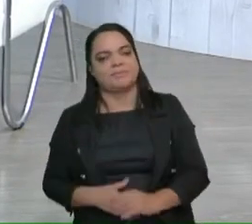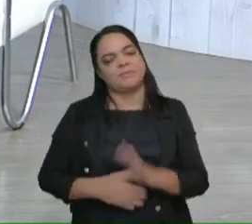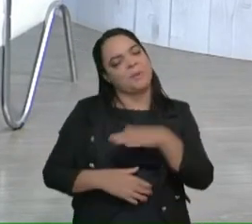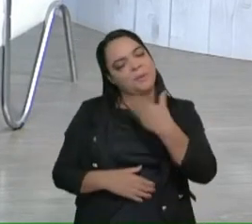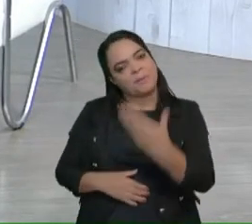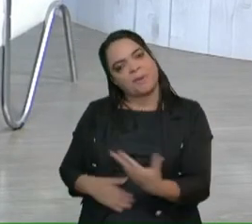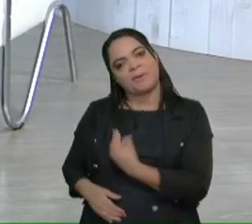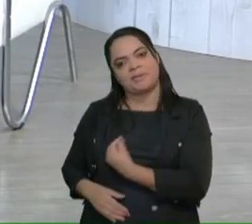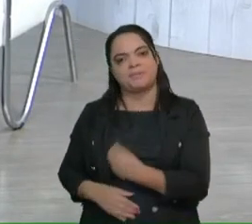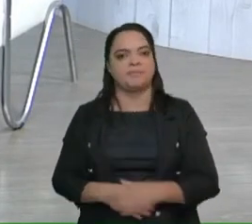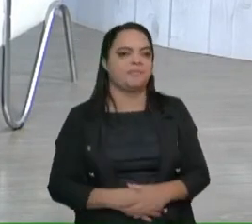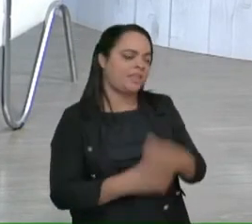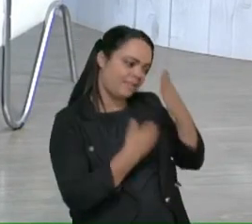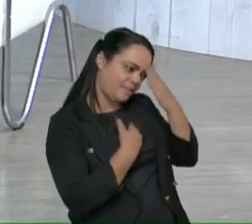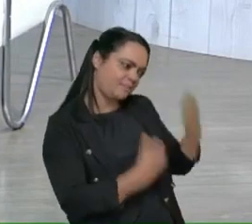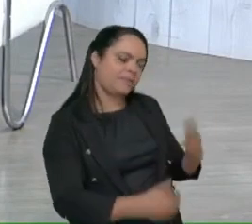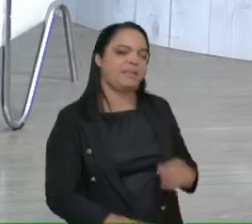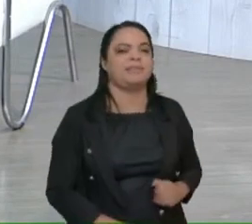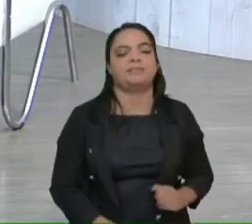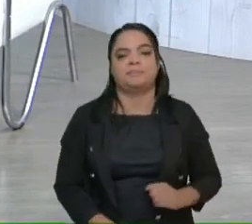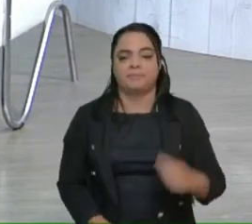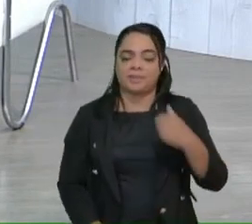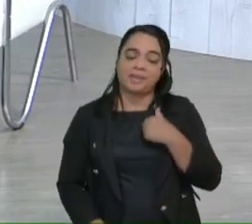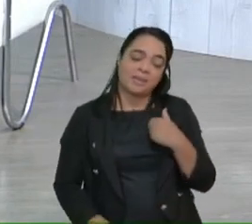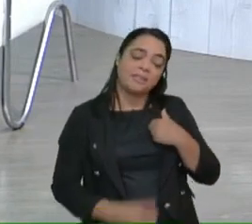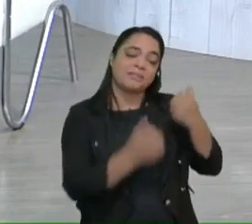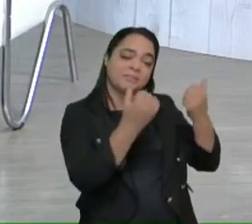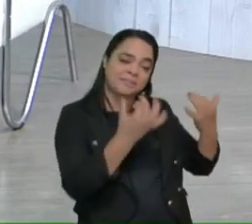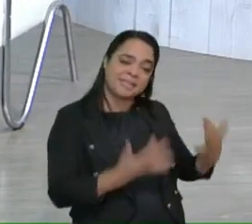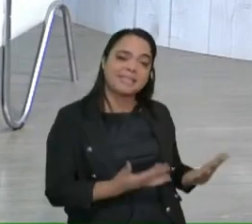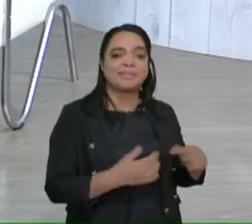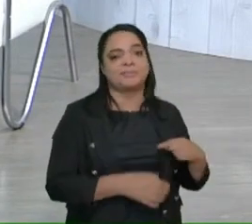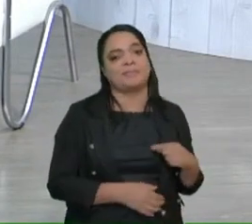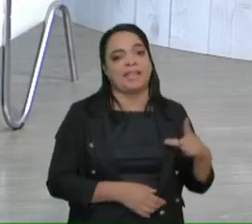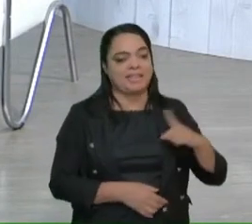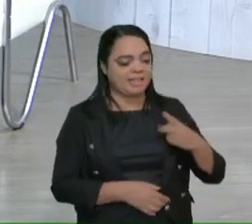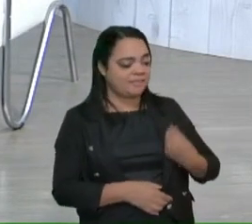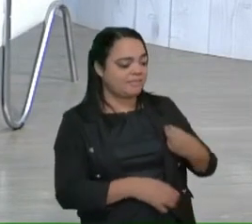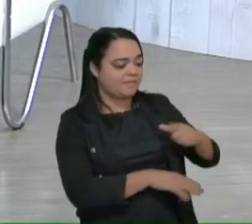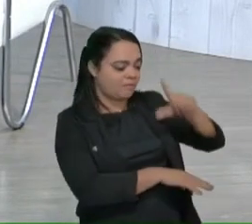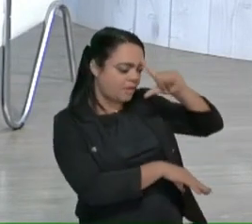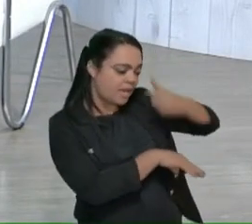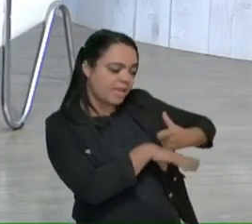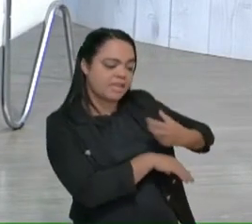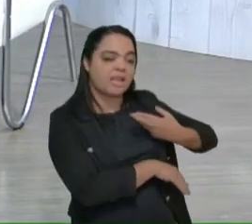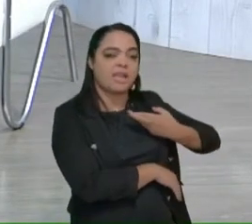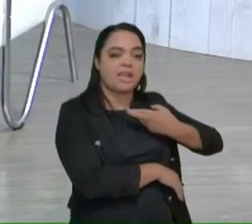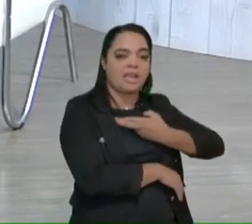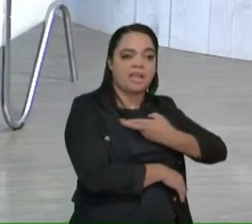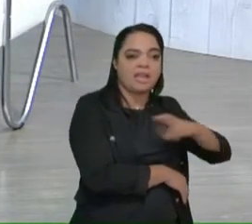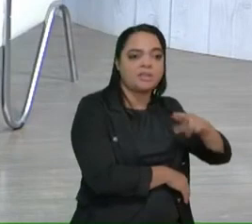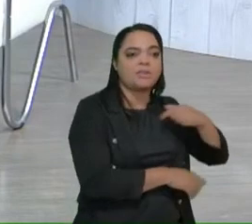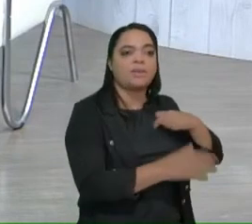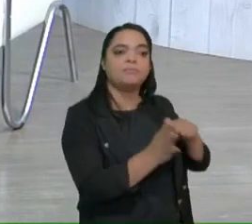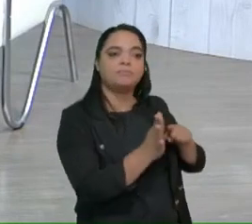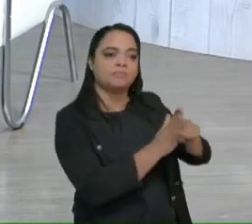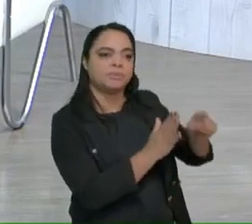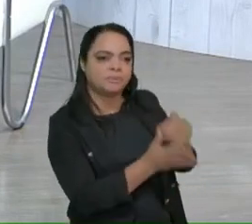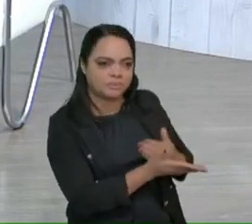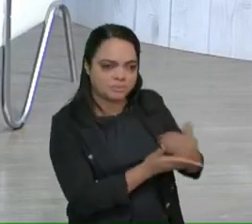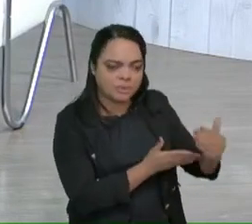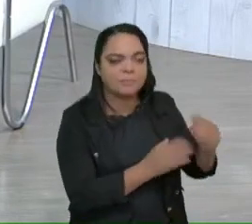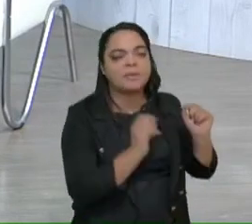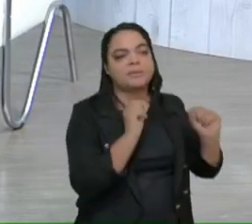honra estar aqui a gente agradece bom como eu tava dizendo recebemos esses líderes religiosos E aí eu já te faço a pergunta de